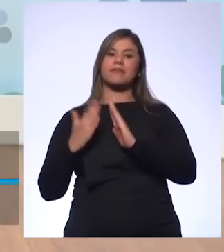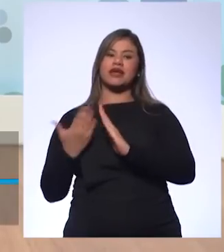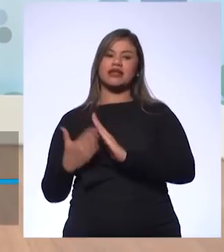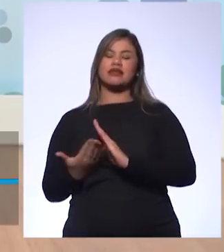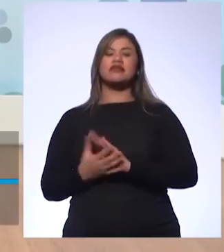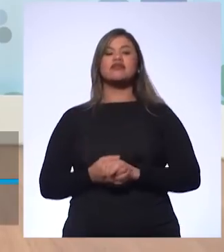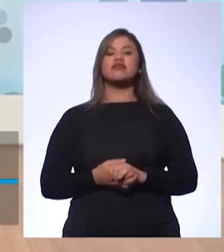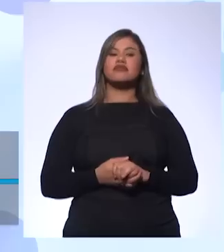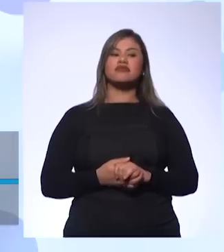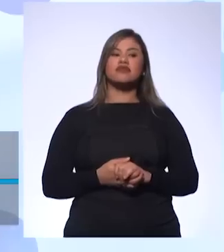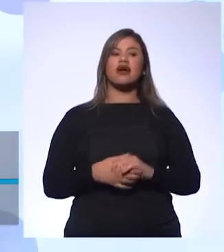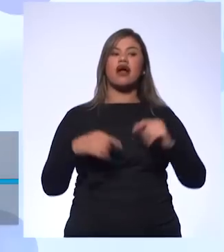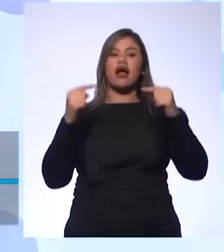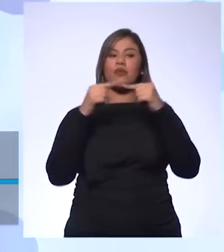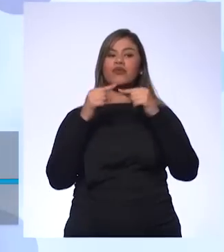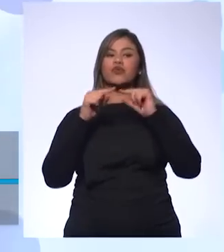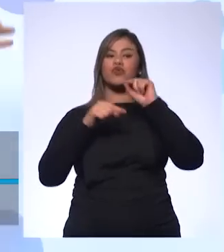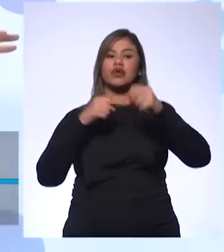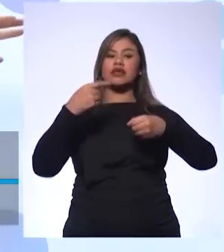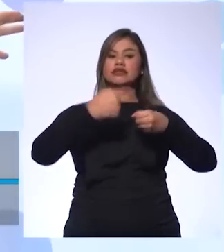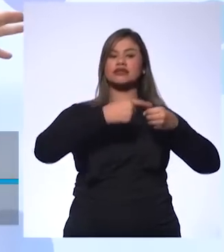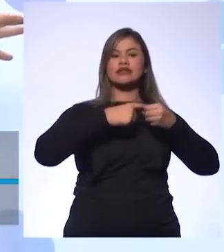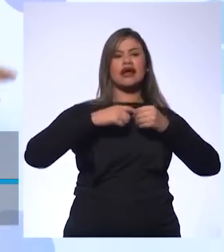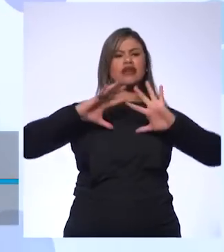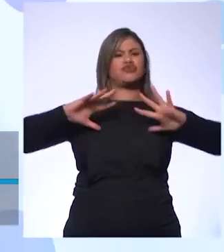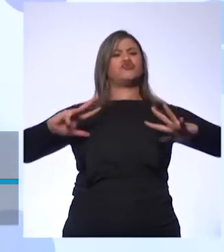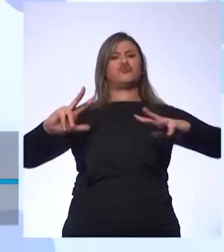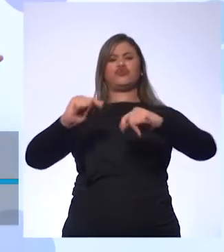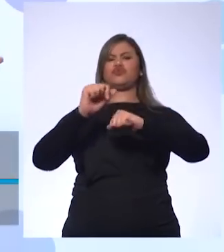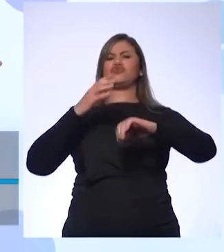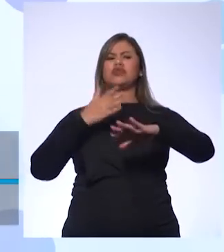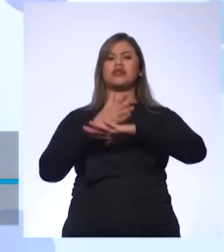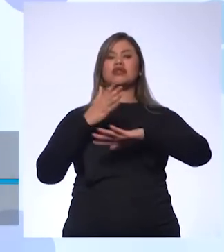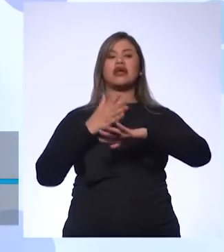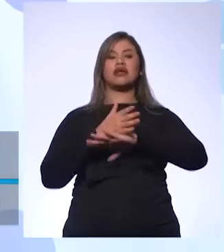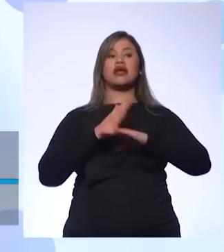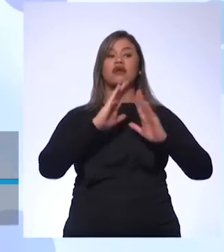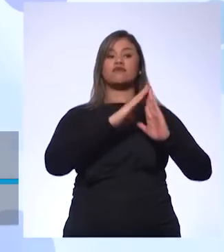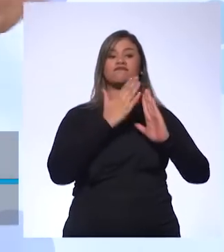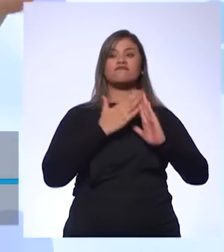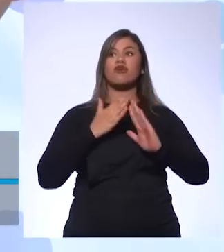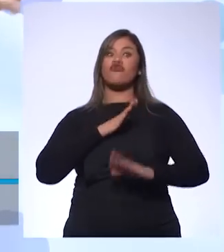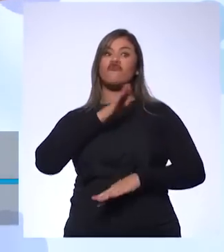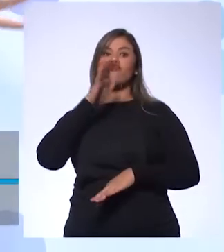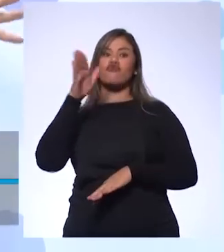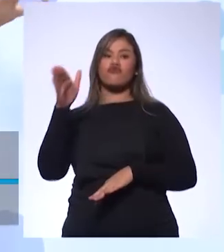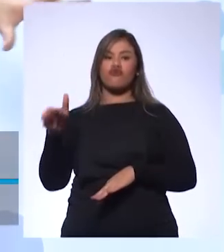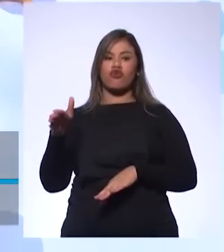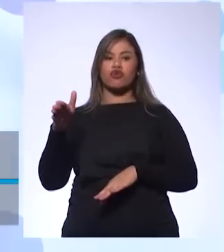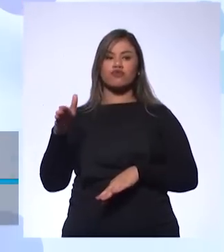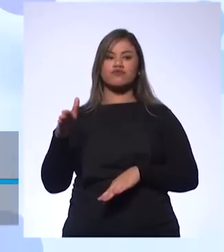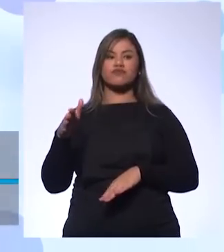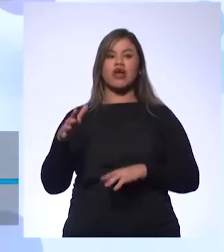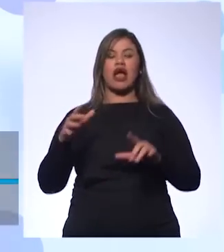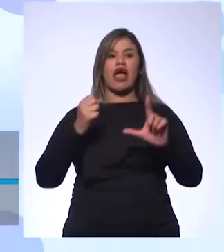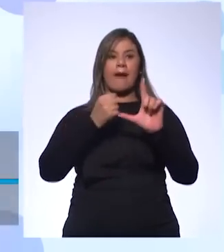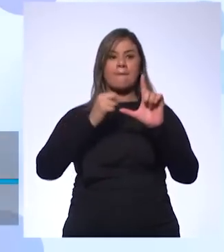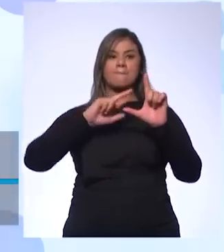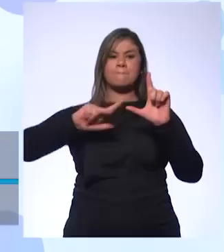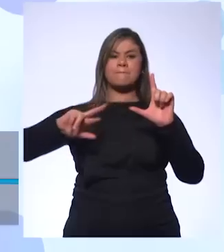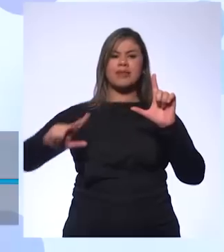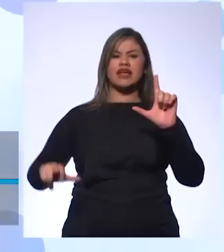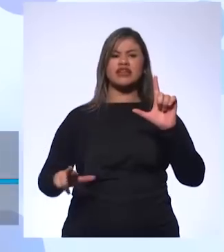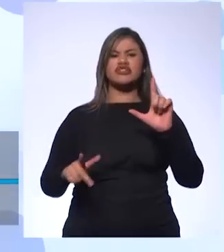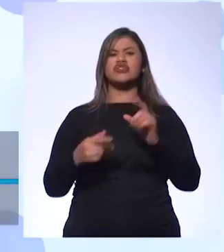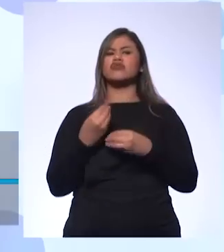falou, cara, tá na cidade, a cidade é pra todos. Eles foram frequentar. Foram frequentar e, assim, a mídia saiu pesando que eles